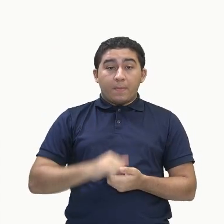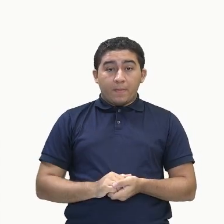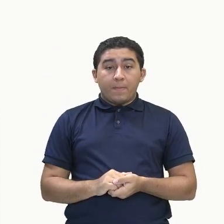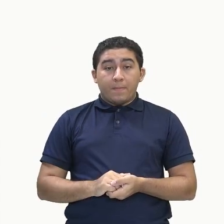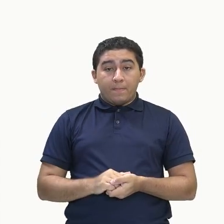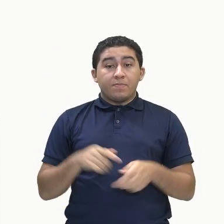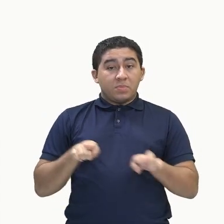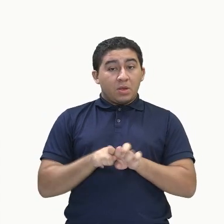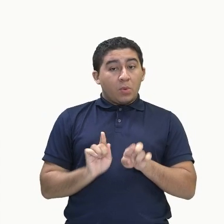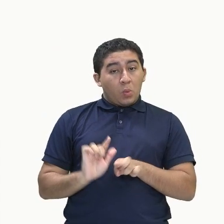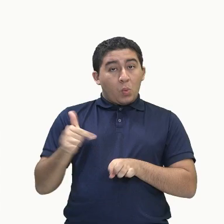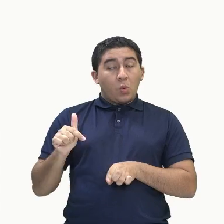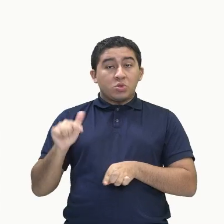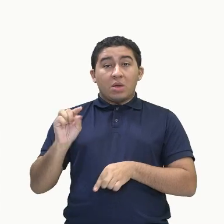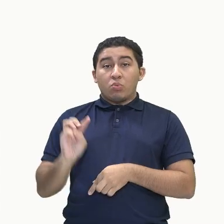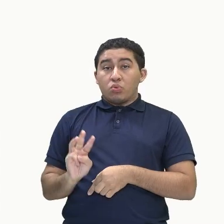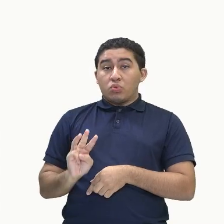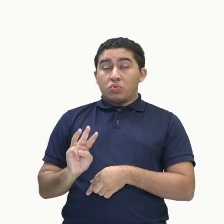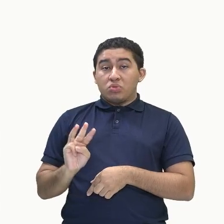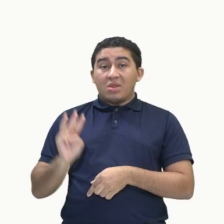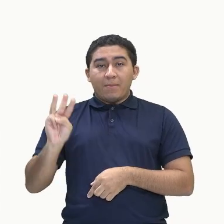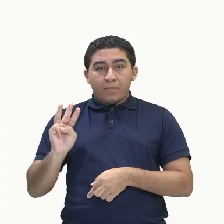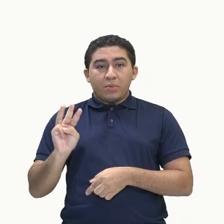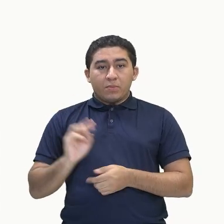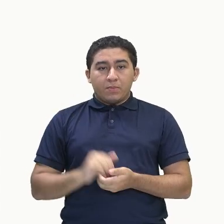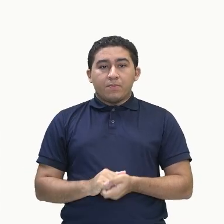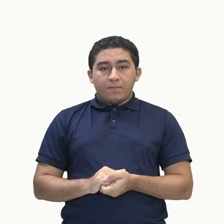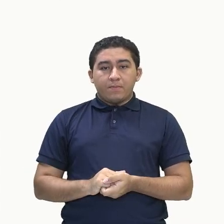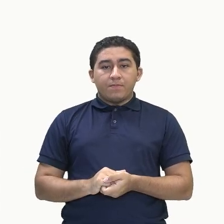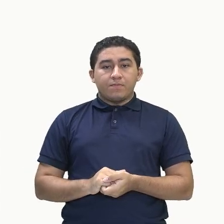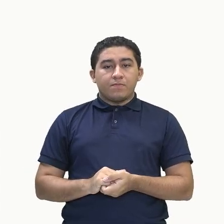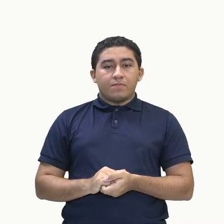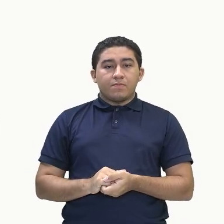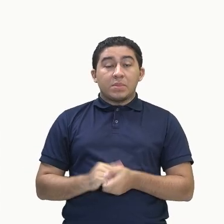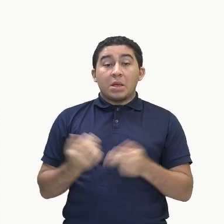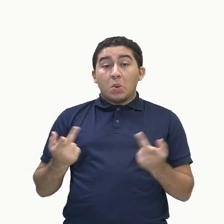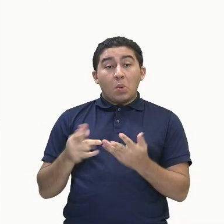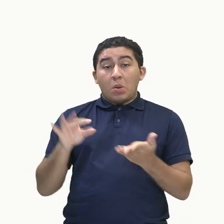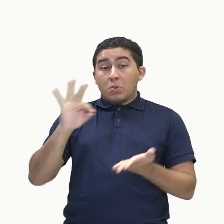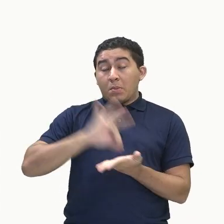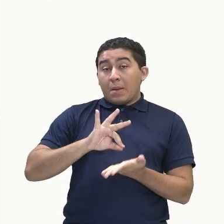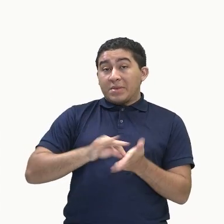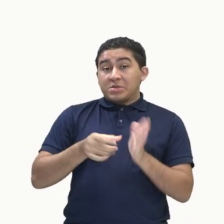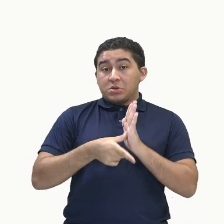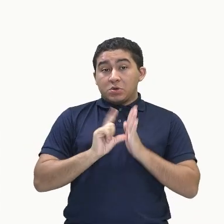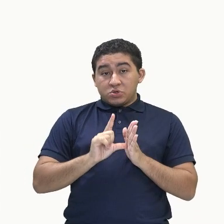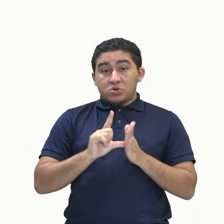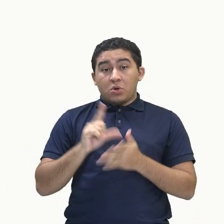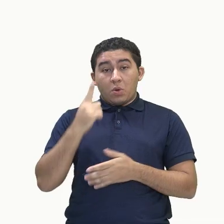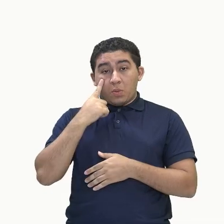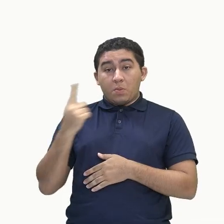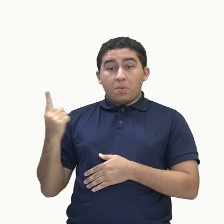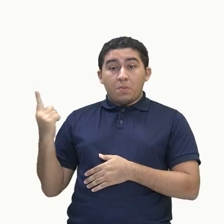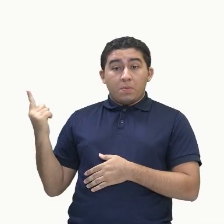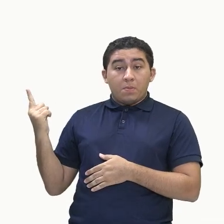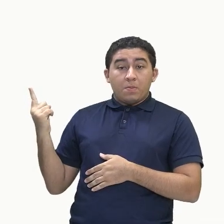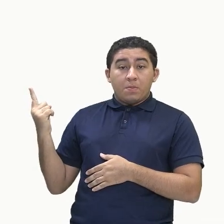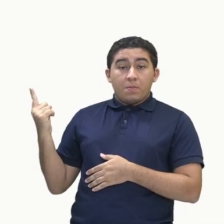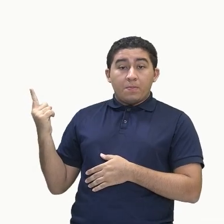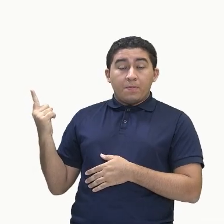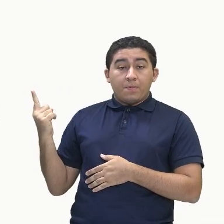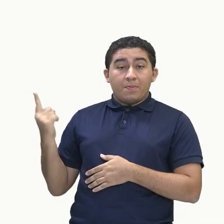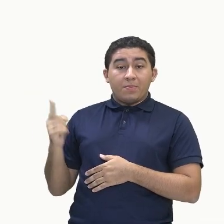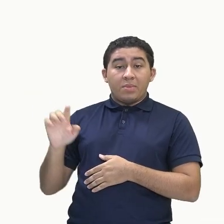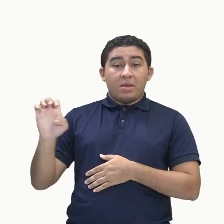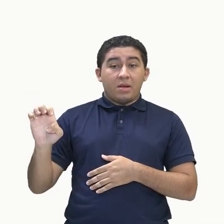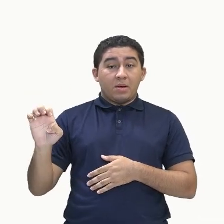vem com um W, que nem nesse mapa que tá aqui, olha. Eu coloquei para vocês. Aqui tá um E, olha. A gente costuma ver um L,